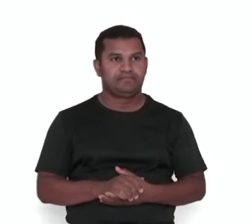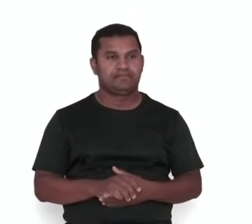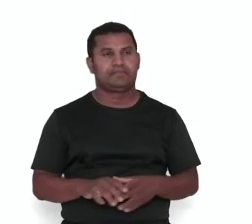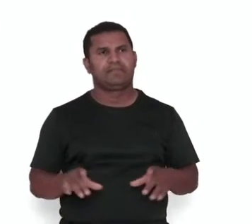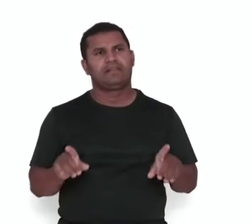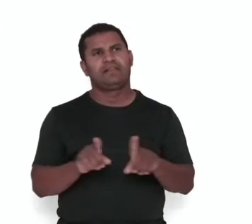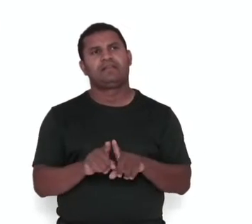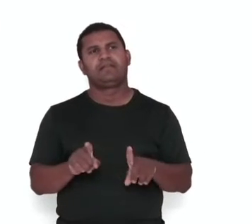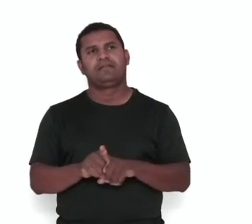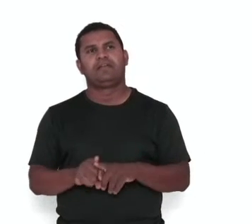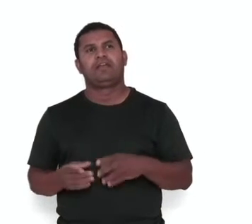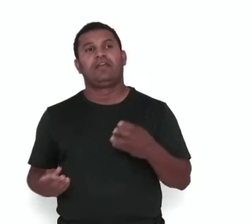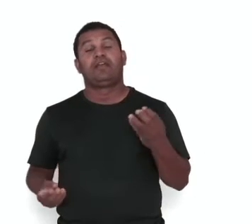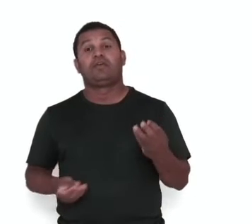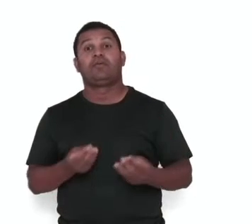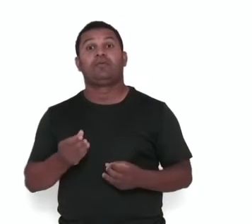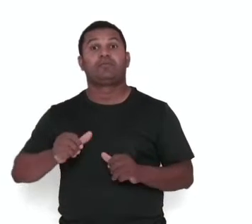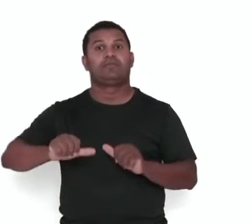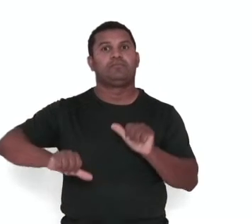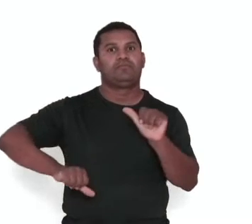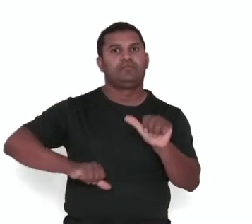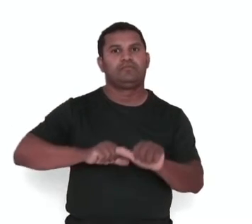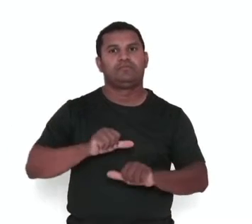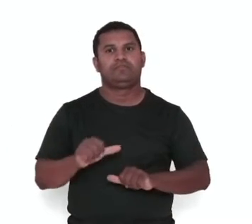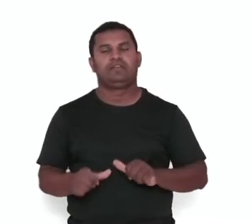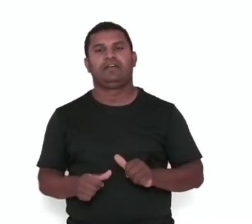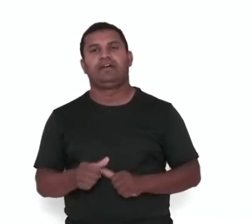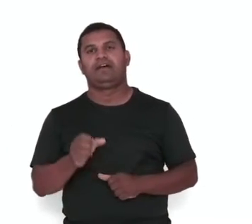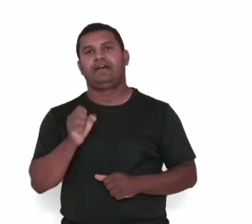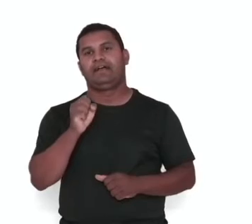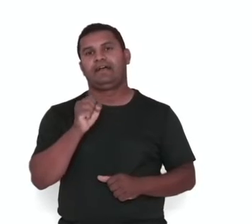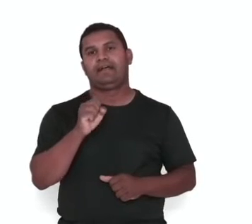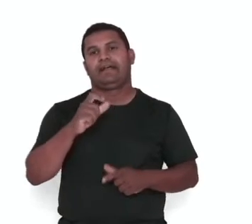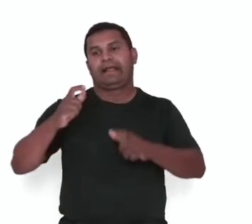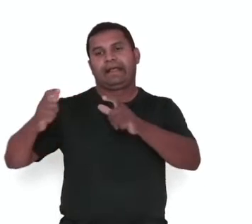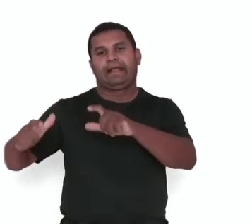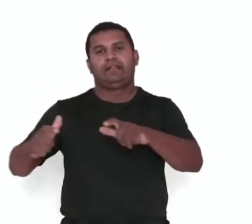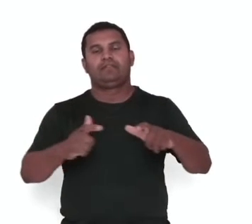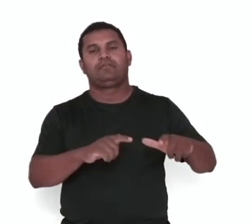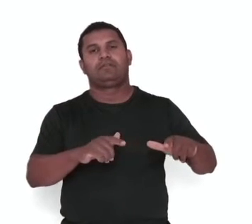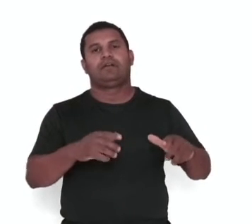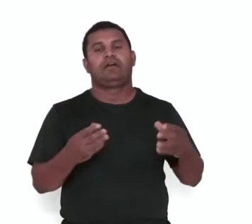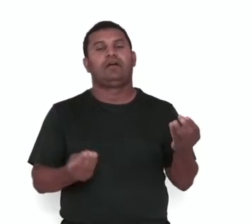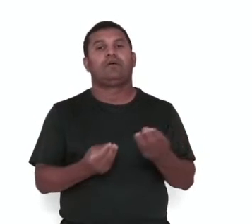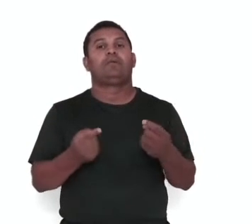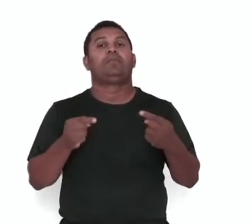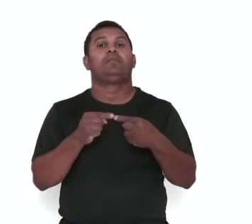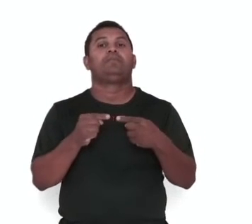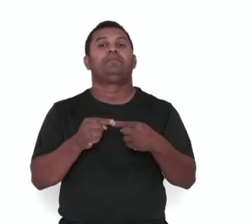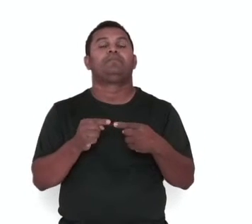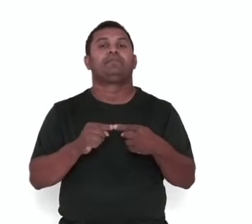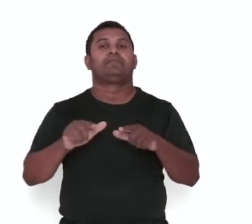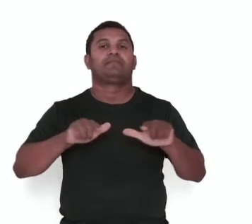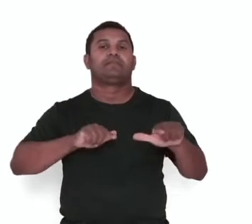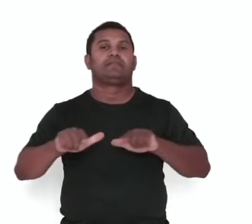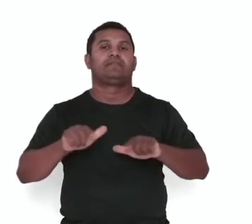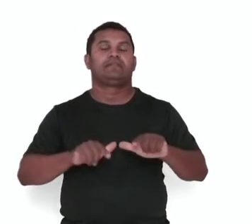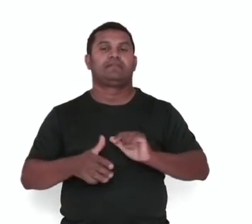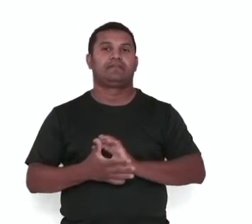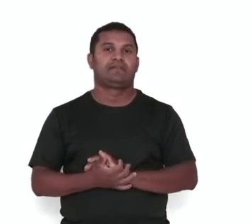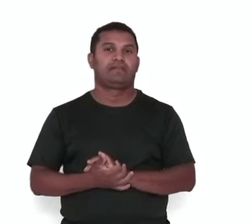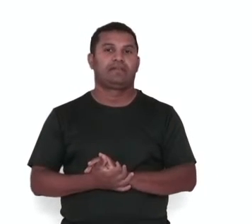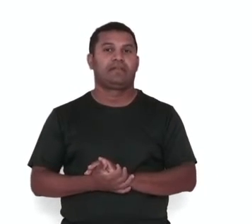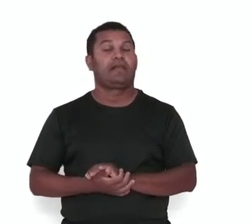você considera que consegue se adaptar facilmente? Outro valor profissional importante é a